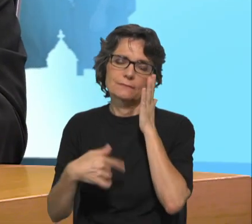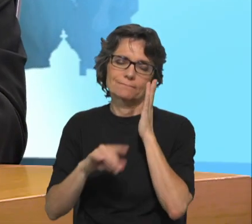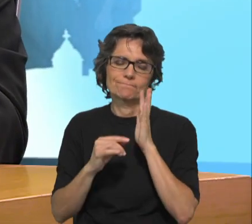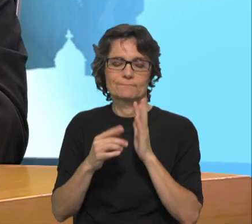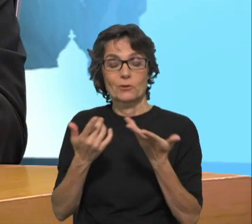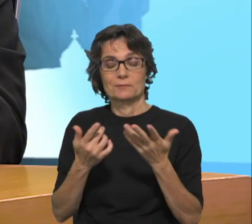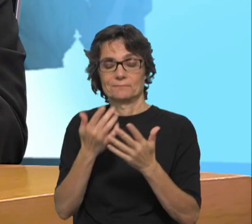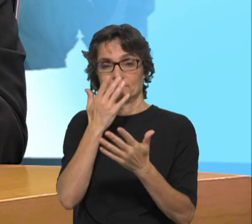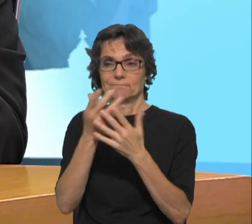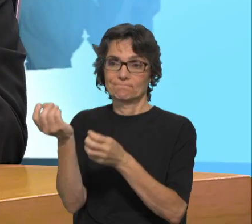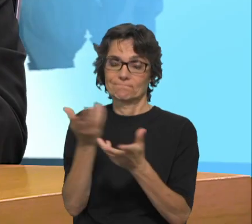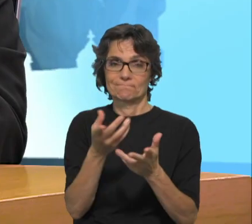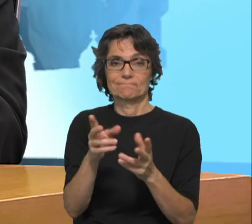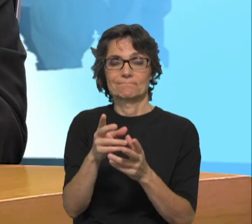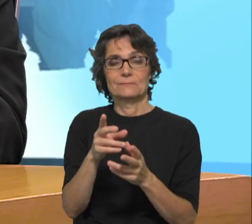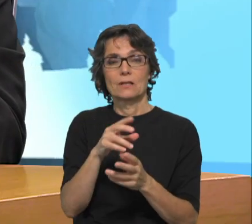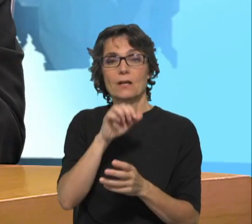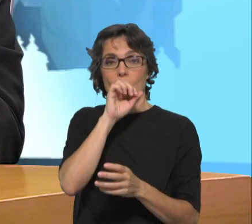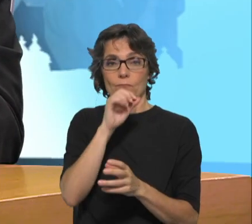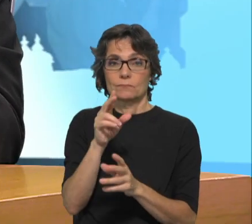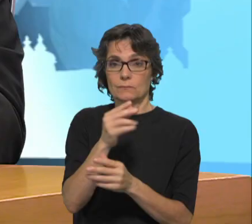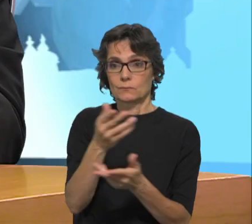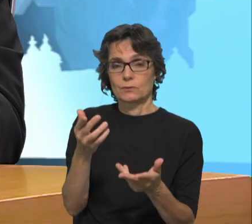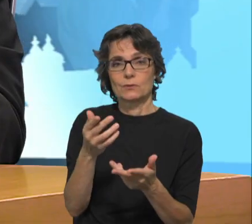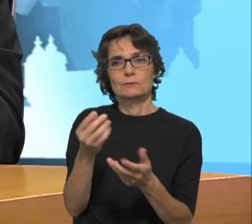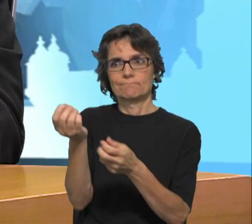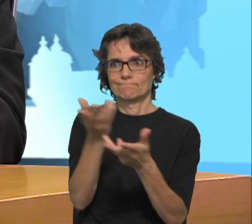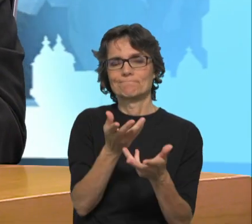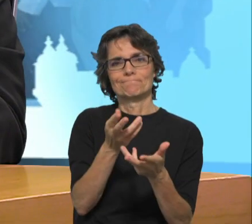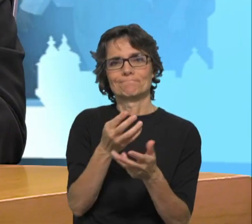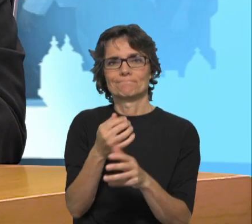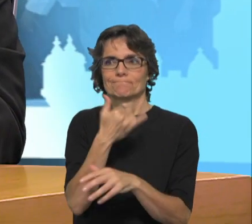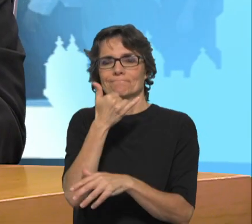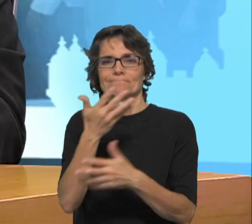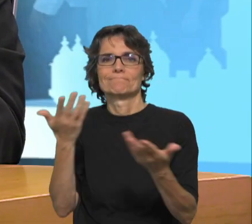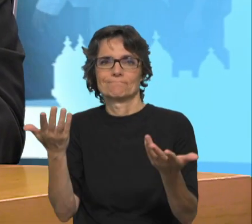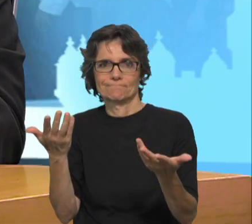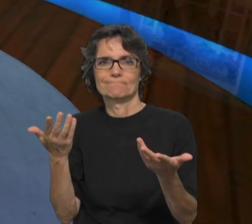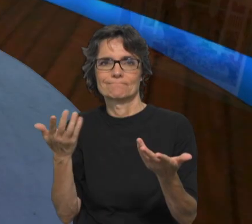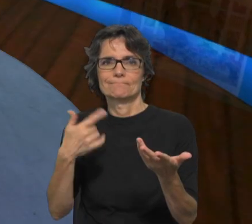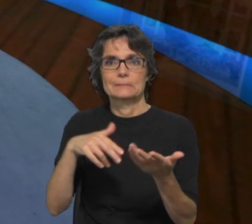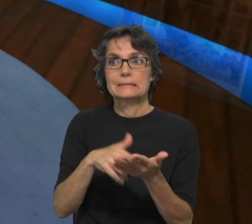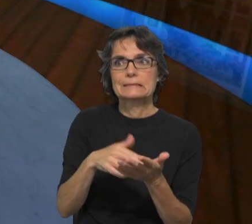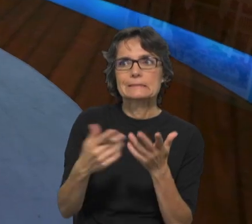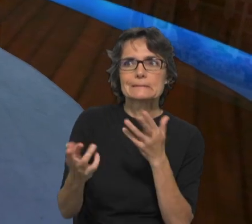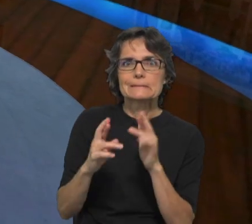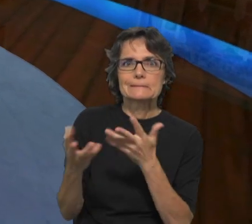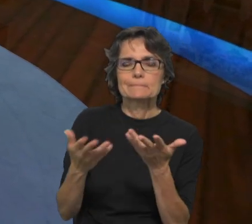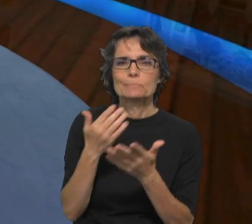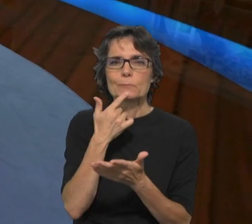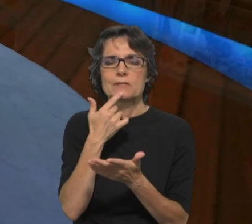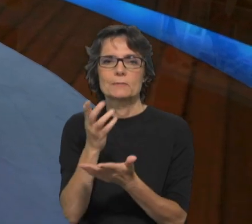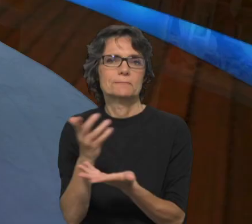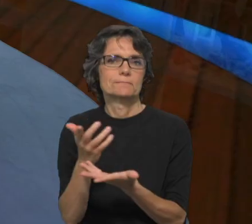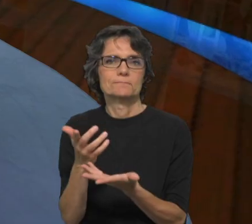esperança para o futuro. Recebemos um novo Bispo e creio que toda a Diocese está muito feliz por isso e estamos agora empenhados em perceber também qual